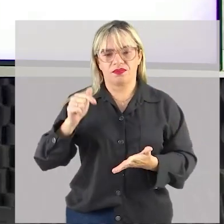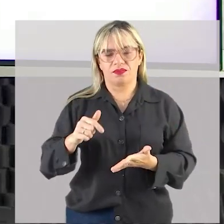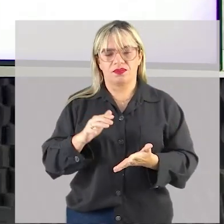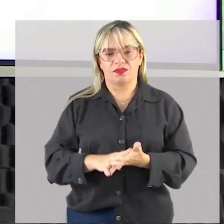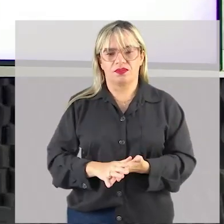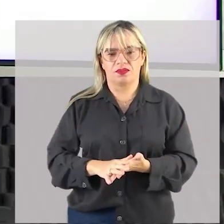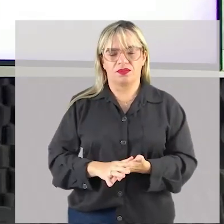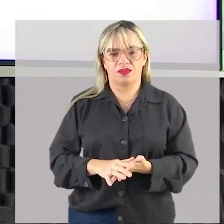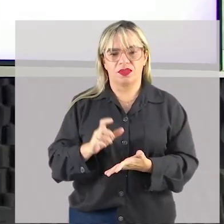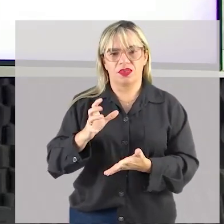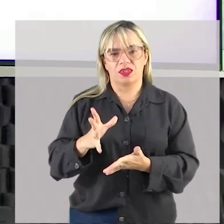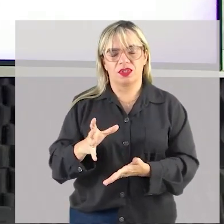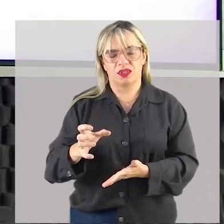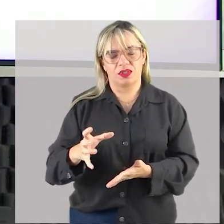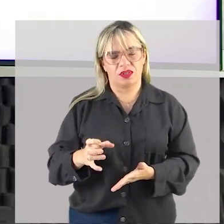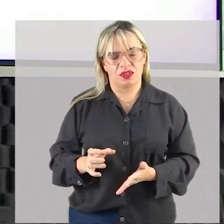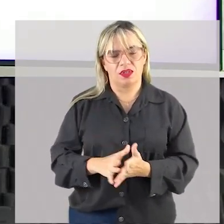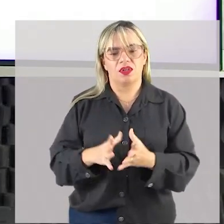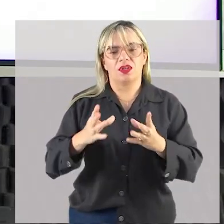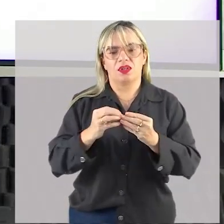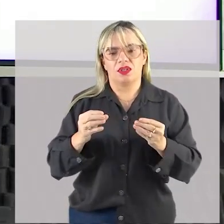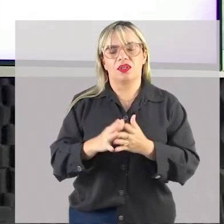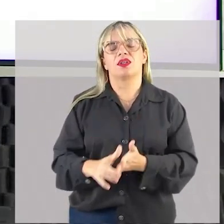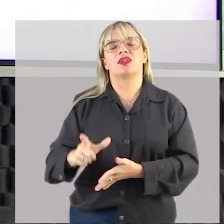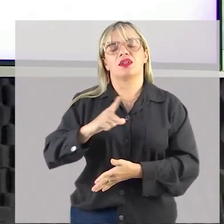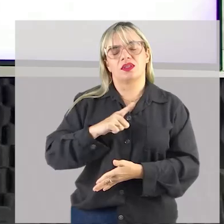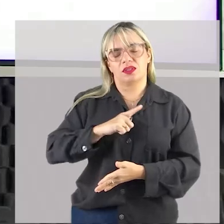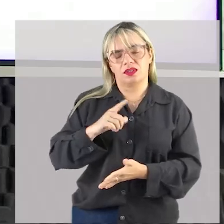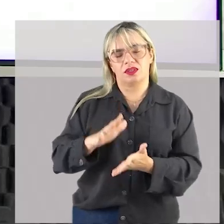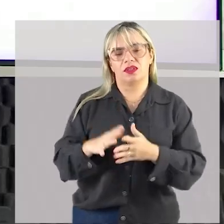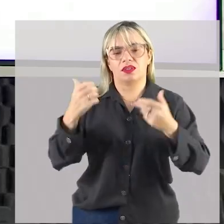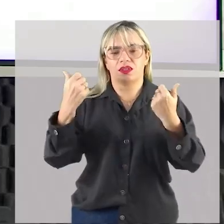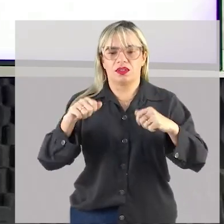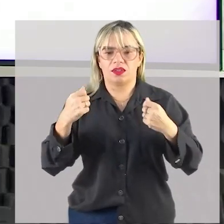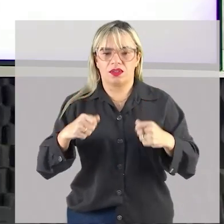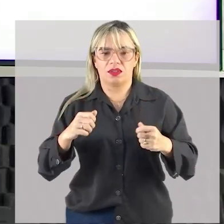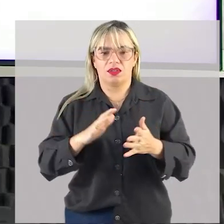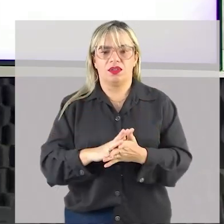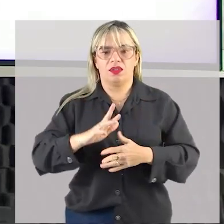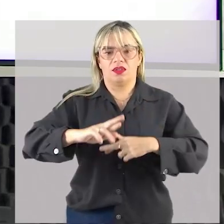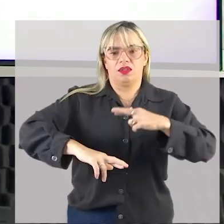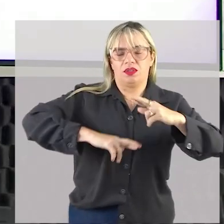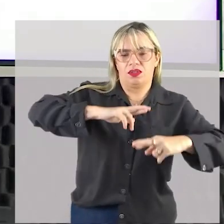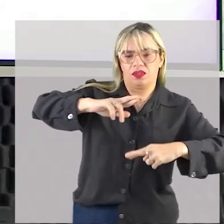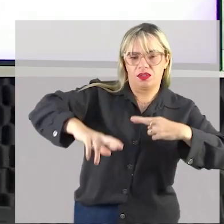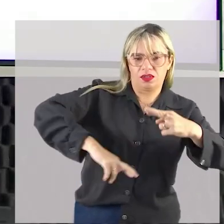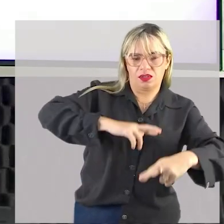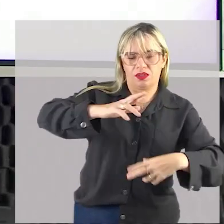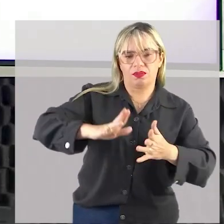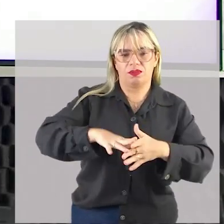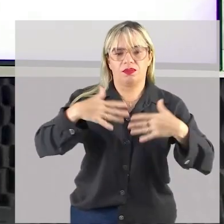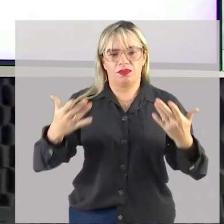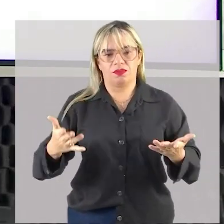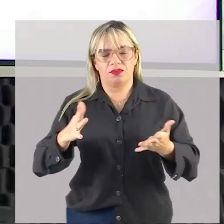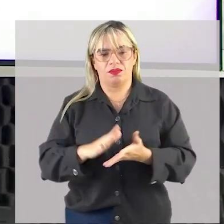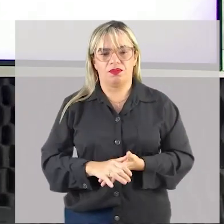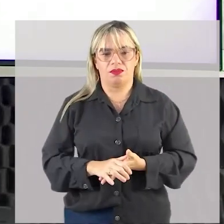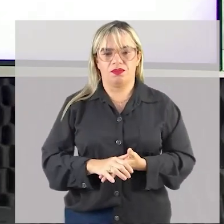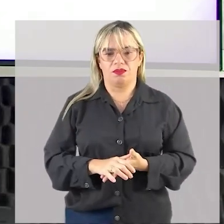mesmo que ele seja biodegradável, vai ter a necessidade de você passar nessa questão do processo de reciclagem, tá, gente?